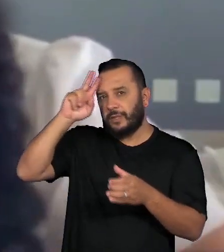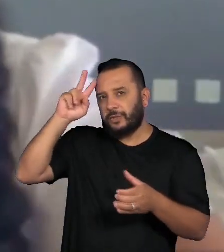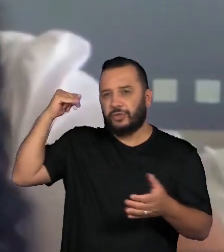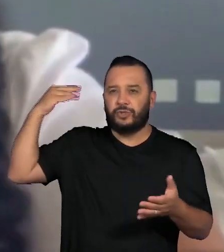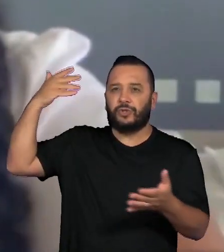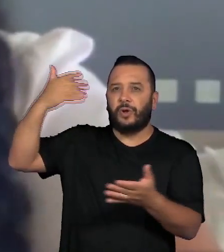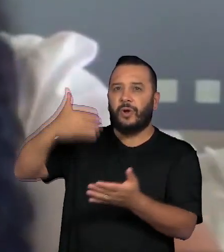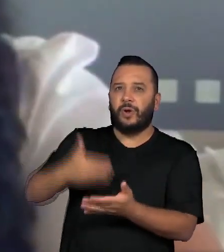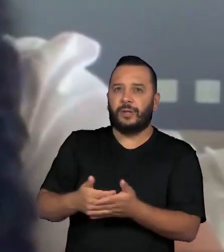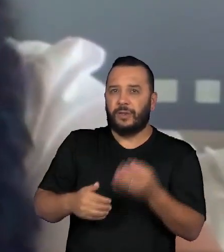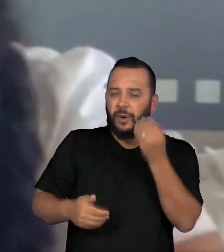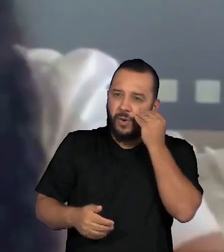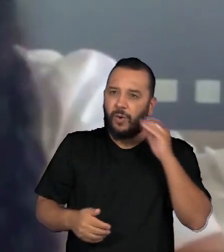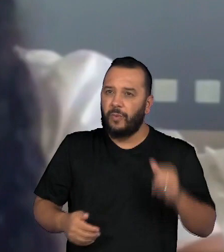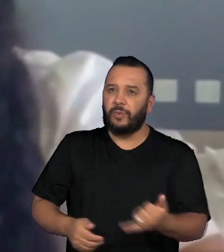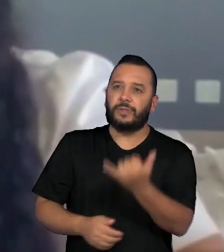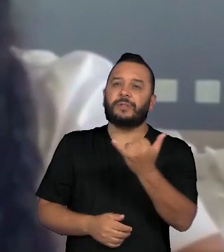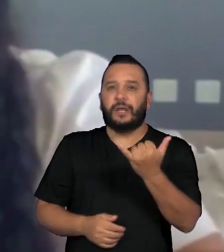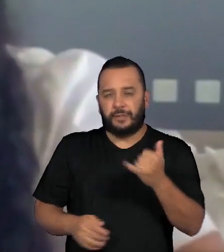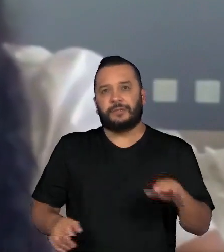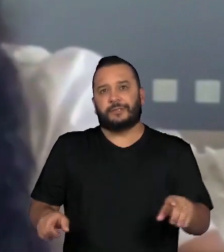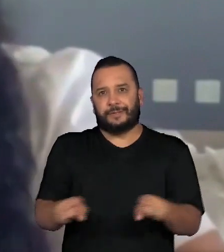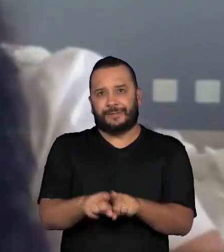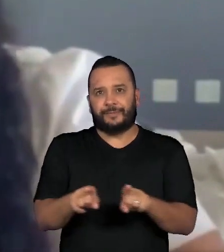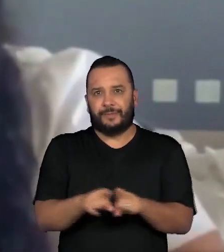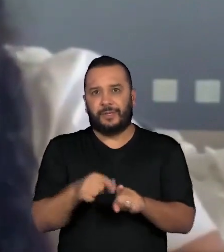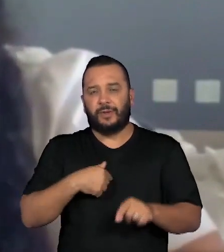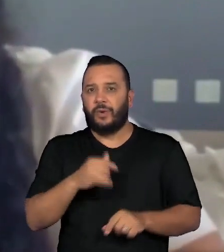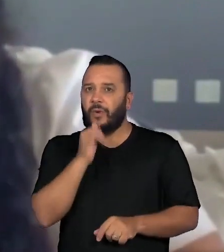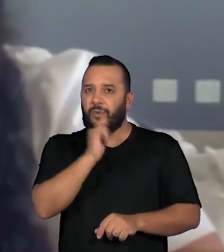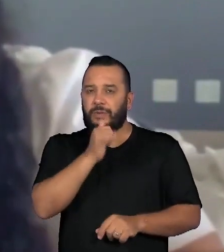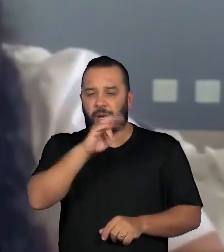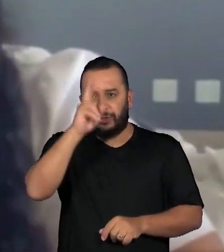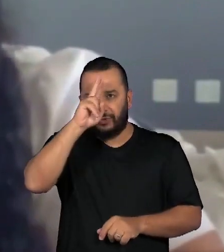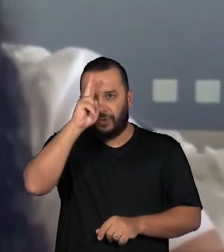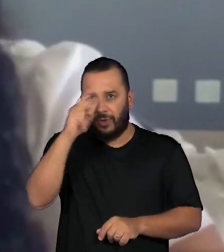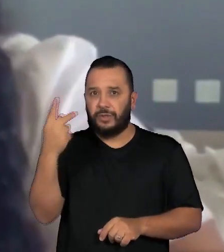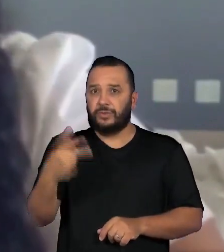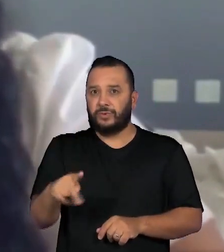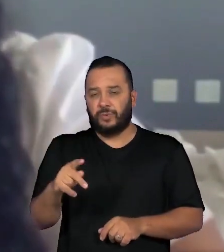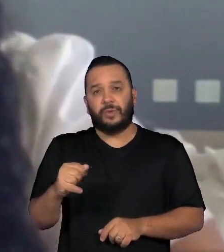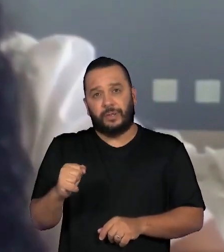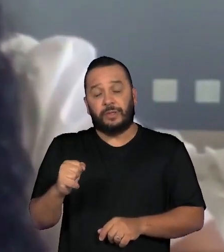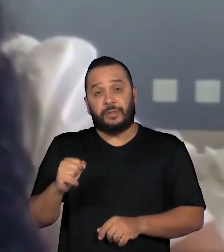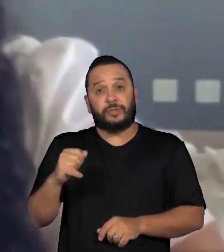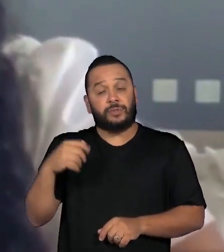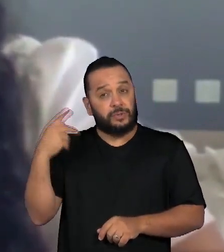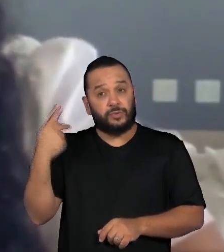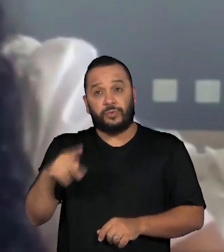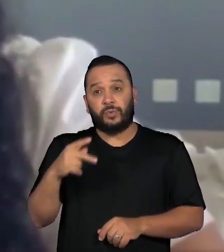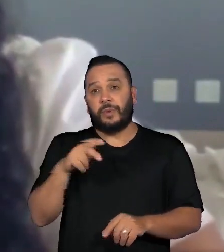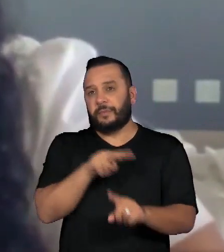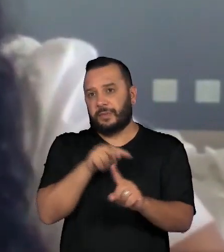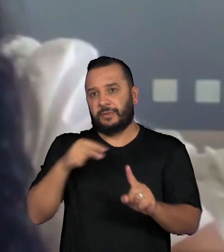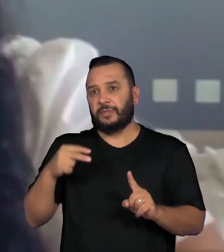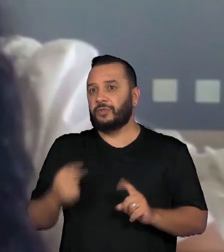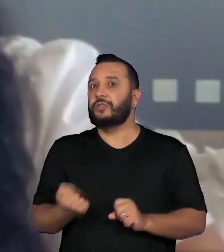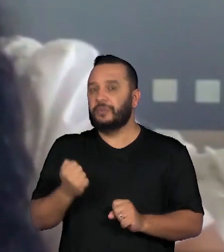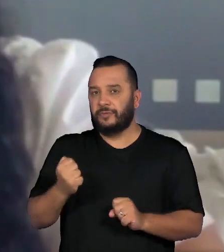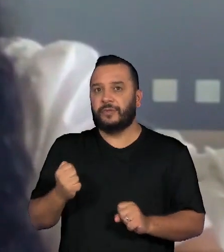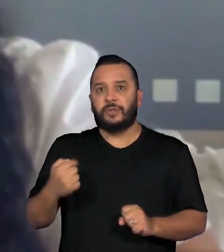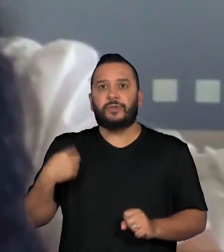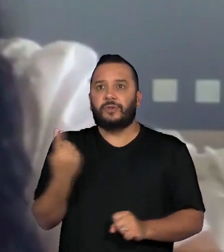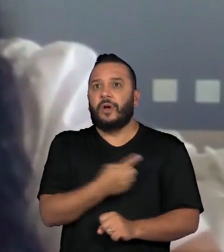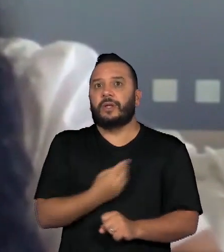nenhuma oportunidade melhor do que você tá contando a sua própria história a partir da sua voz, né? Eles estão aqui e a gente não tinha por que